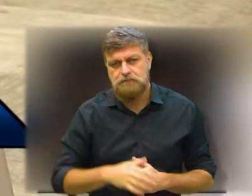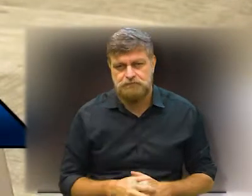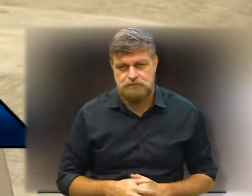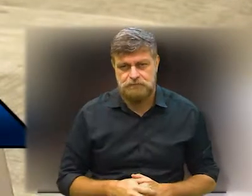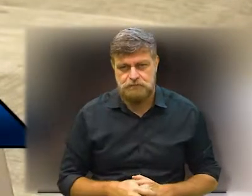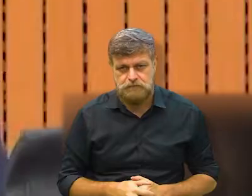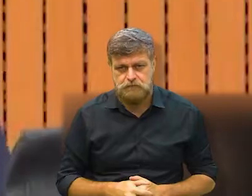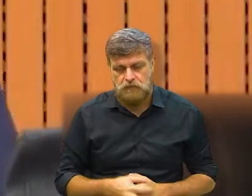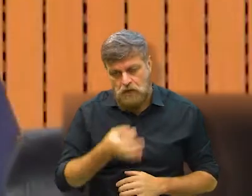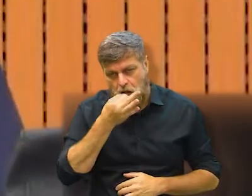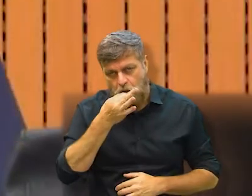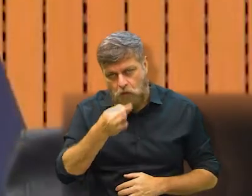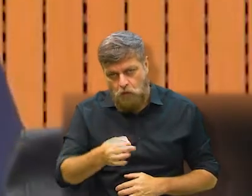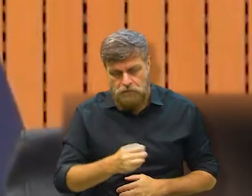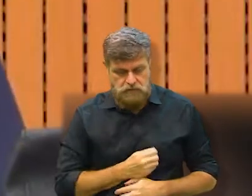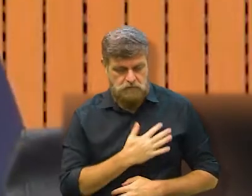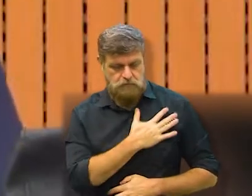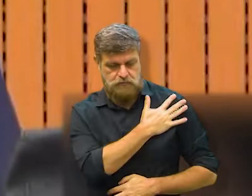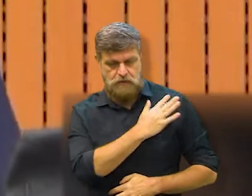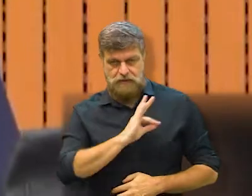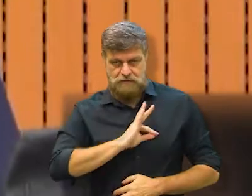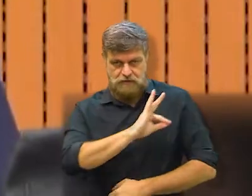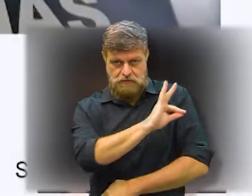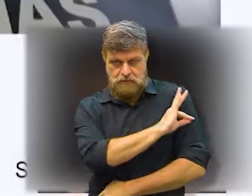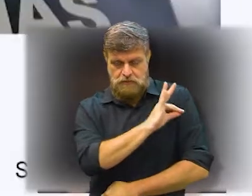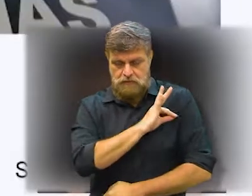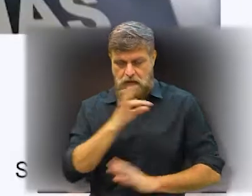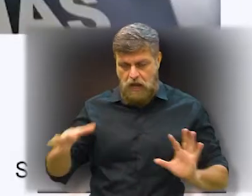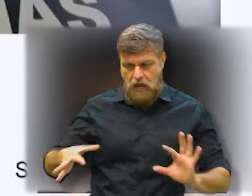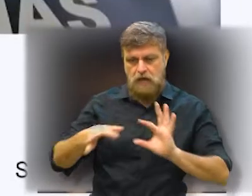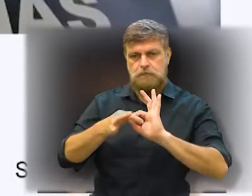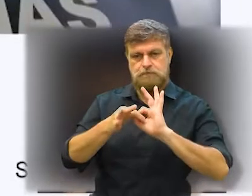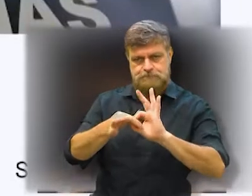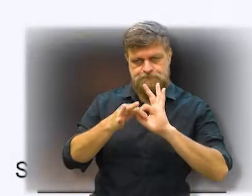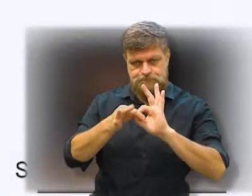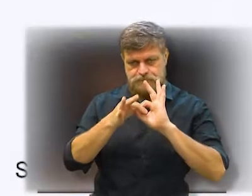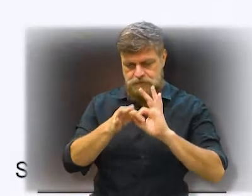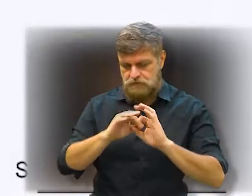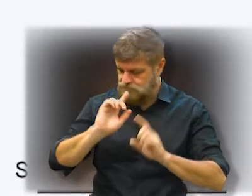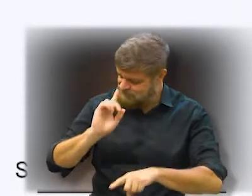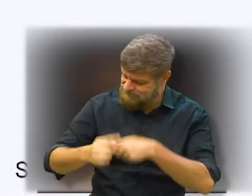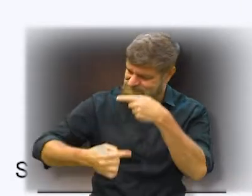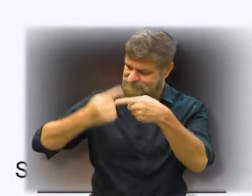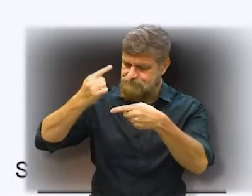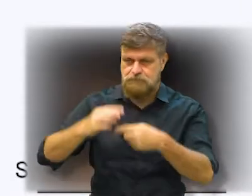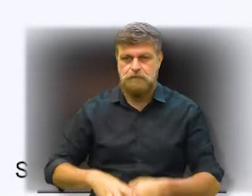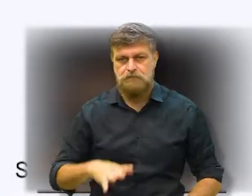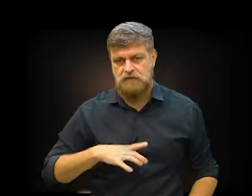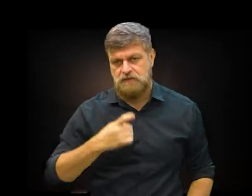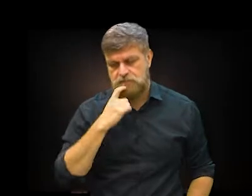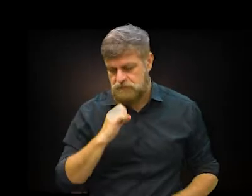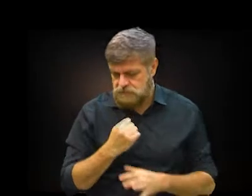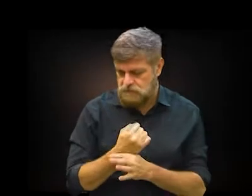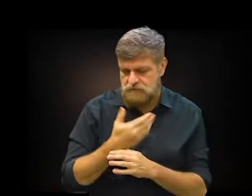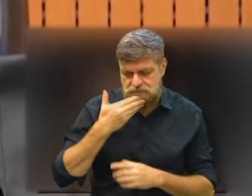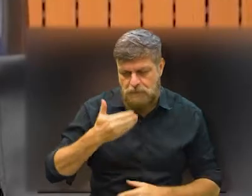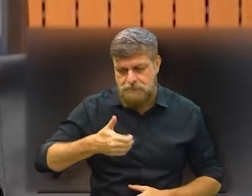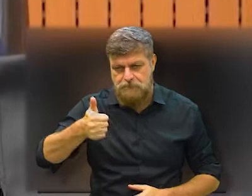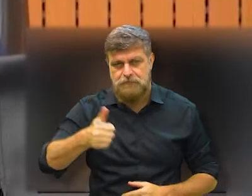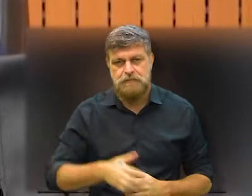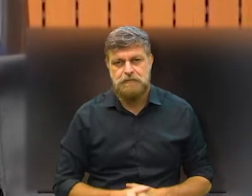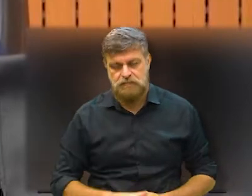sendo feito esse trabalho. Para a comandante da Guarda Municipal, a união de forças tem garantido bons resultados para a